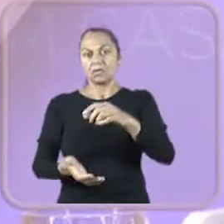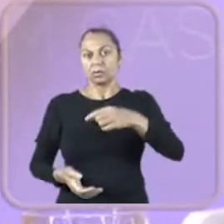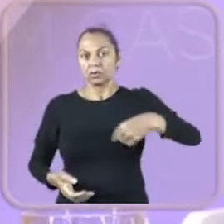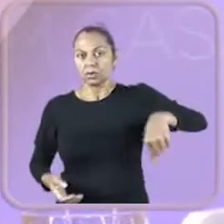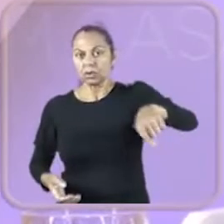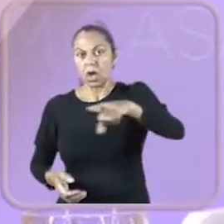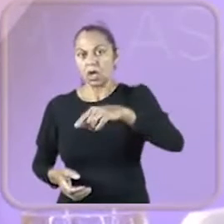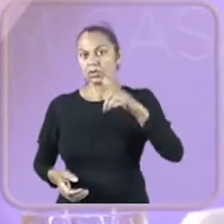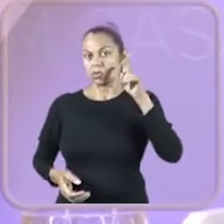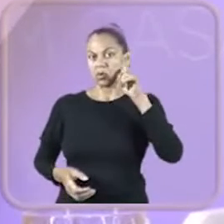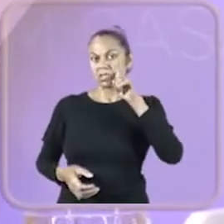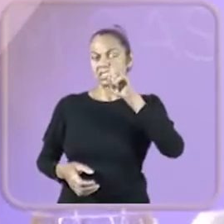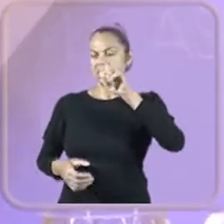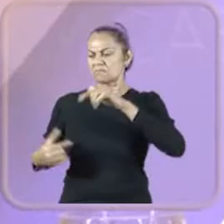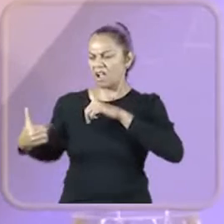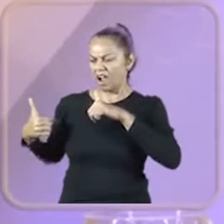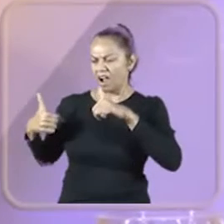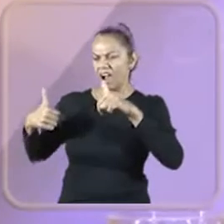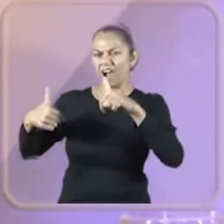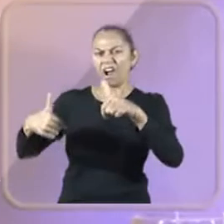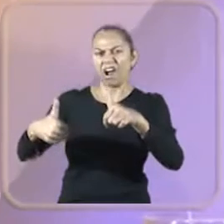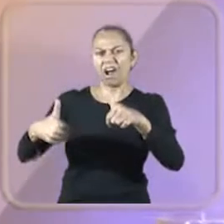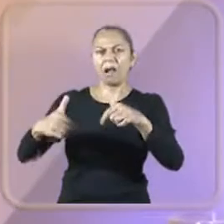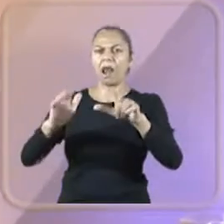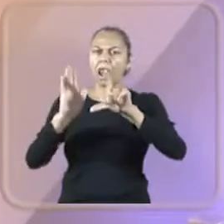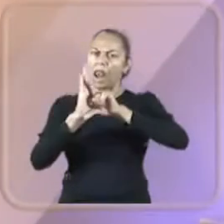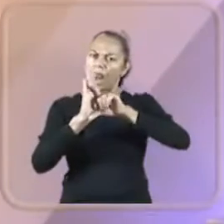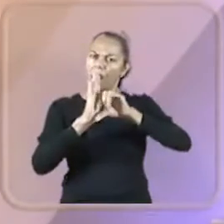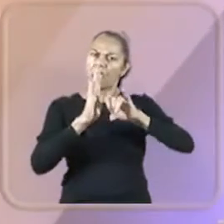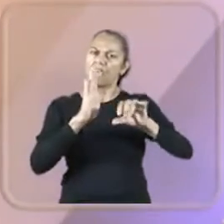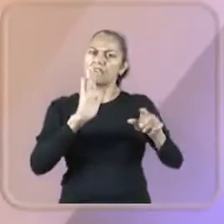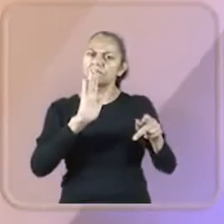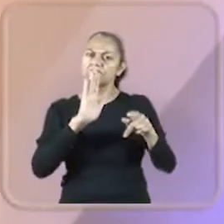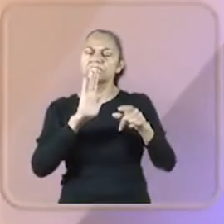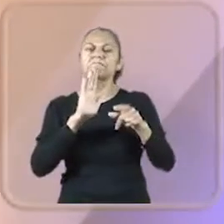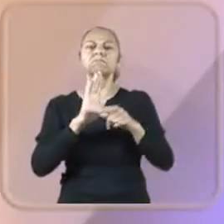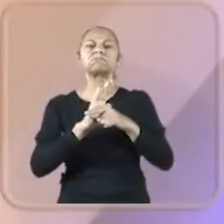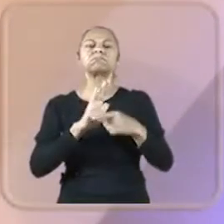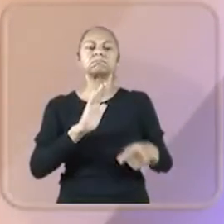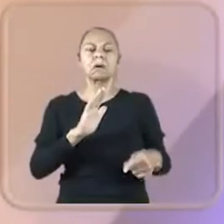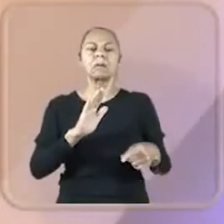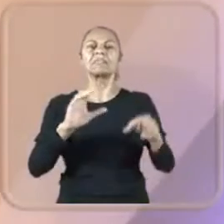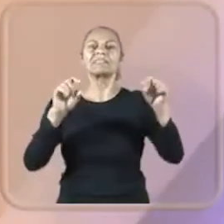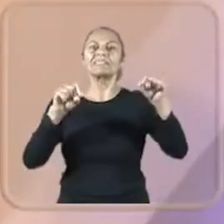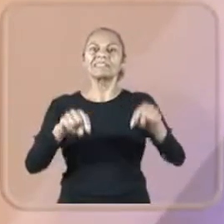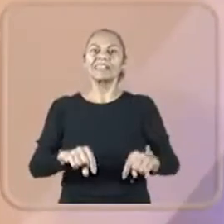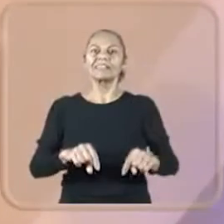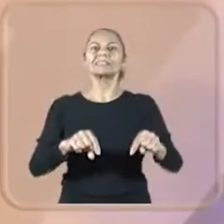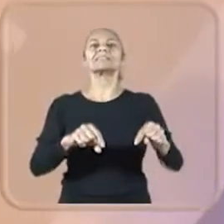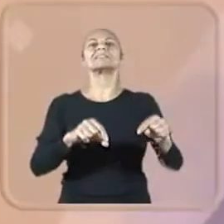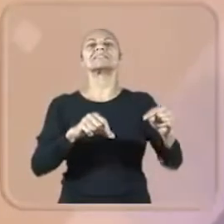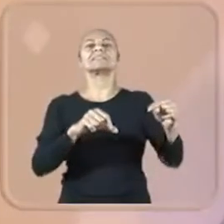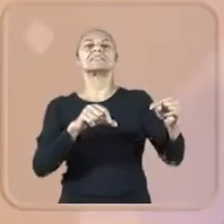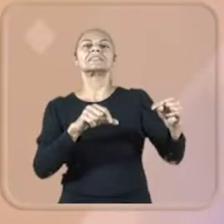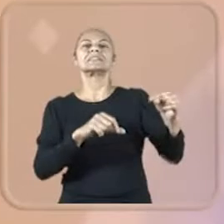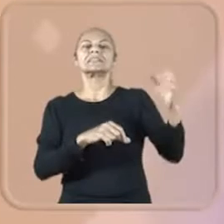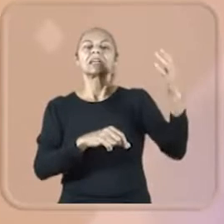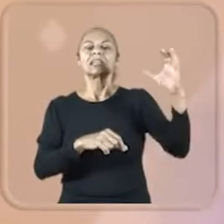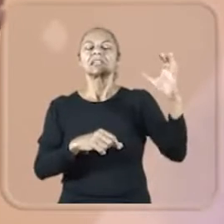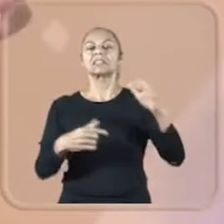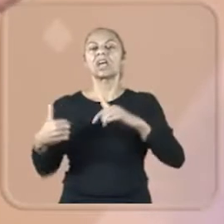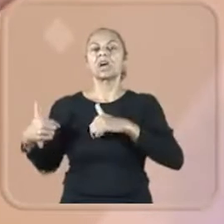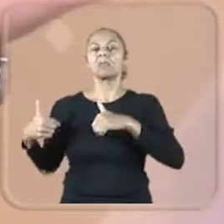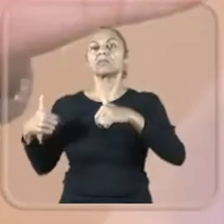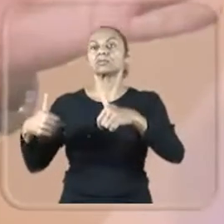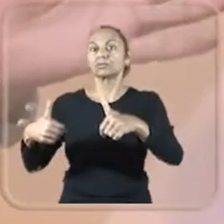quando a gente consegue ter essa ação institucionalizada no município, e é isso que a senhora falou, é